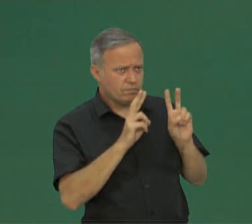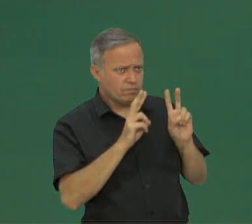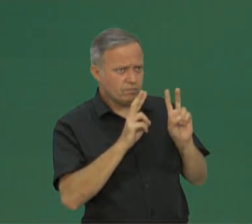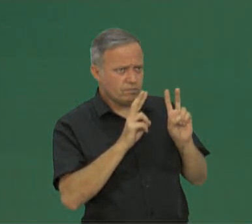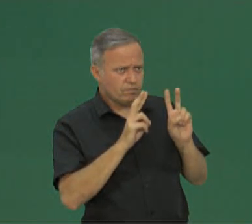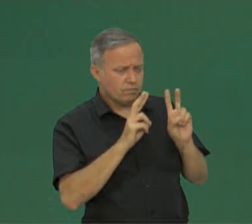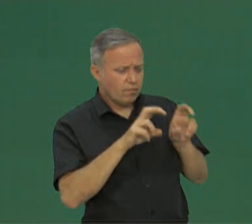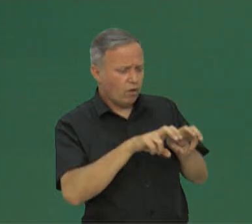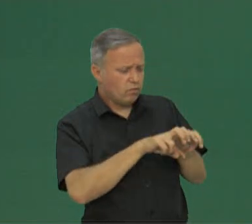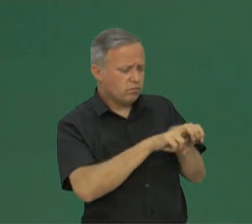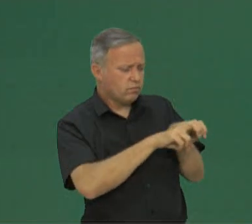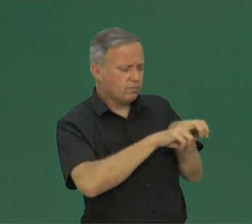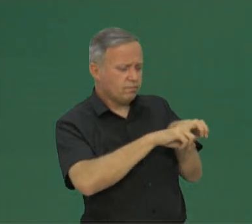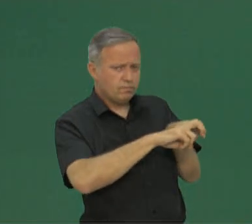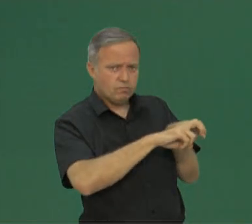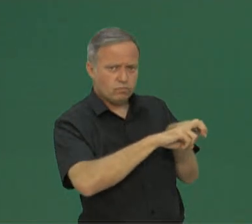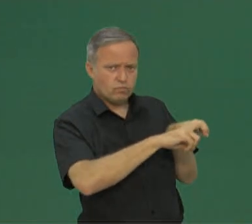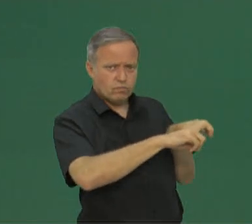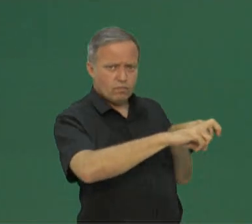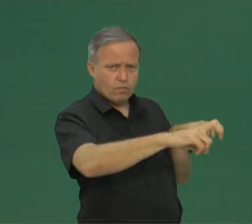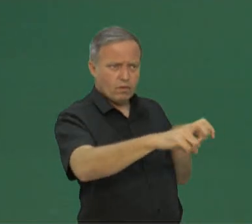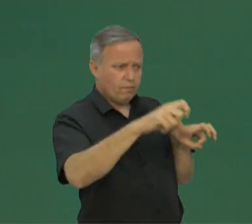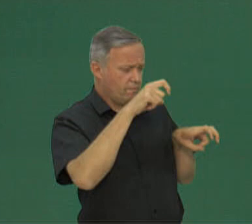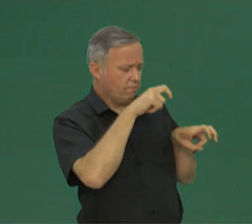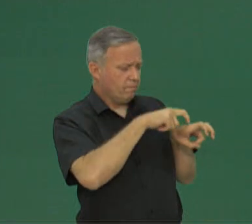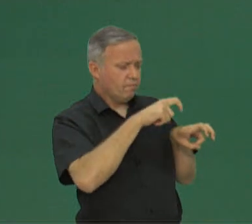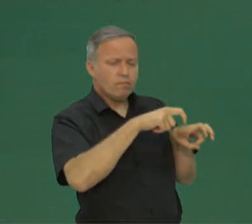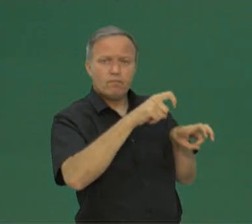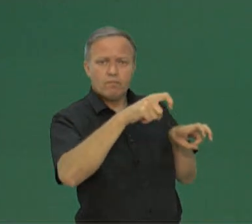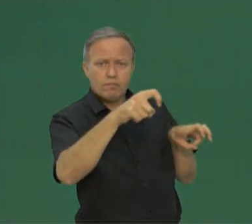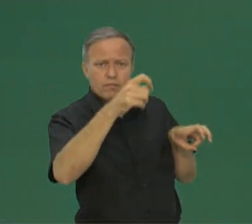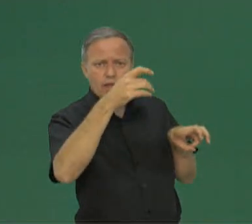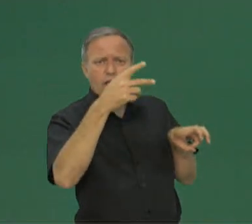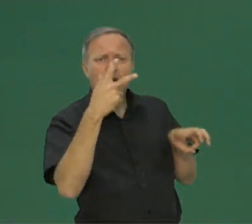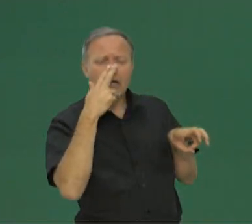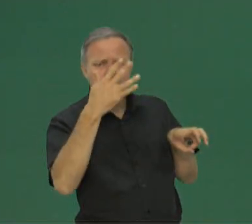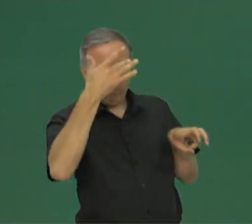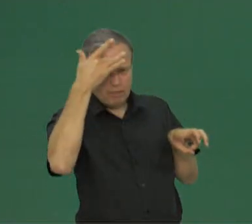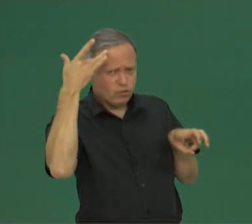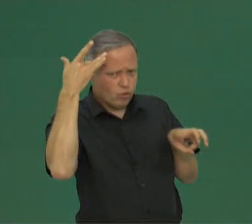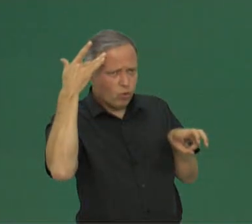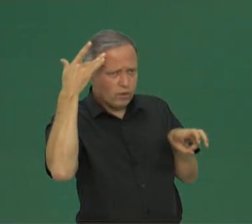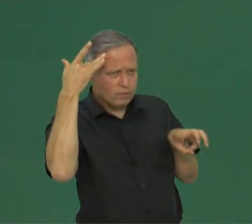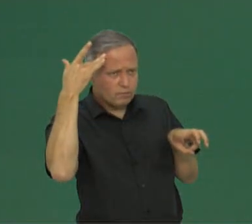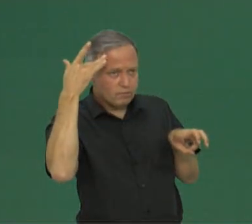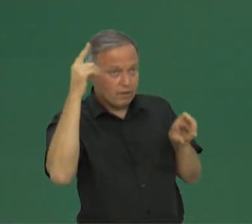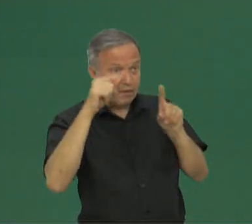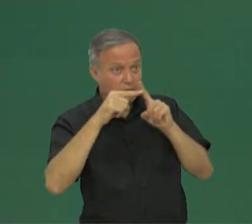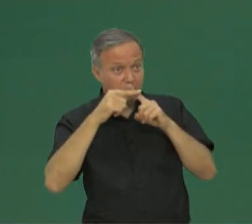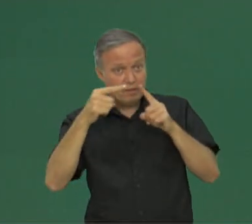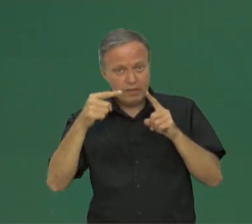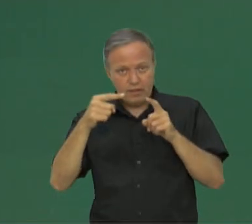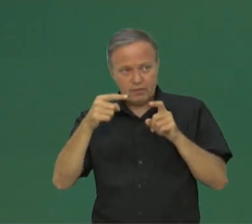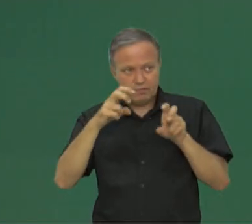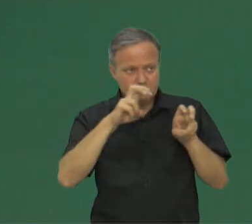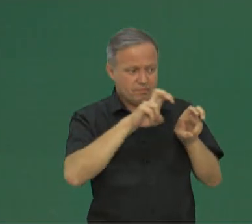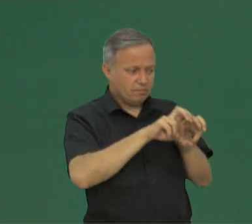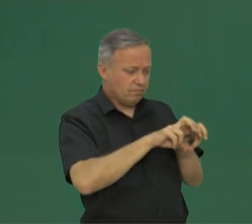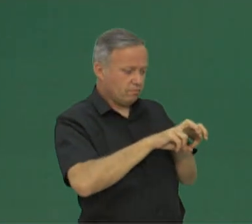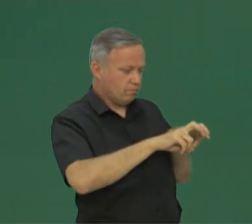formas, parece uma silhueta de pessoas em gelo. Aqui me mostra